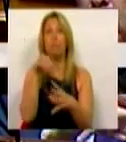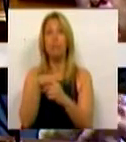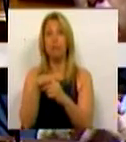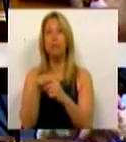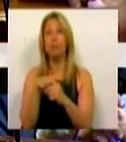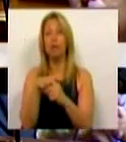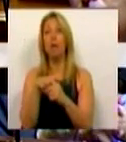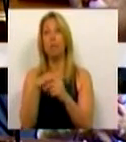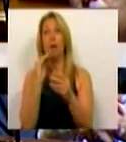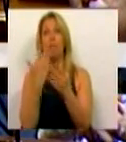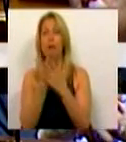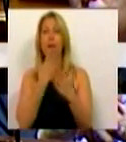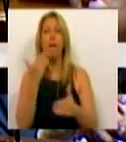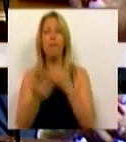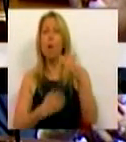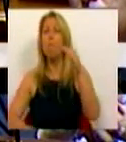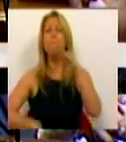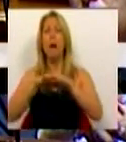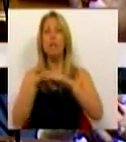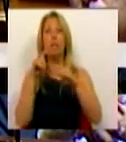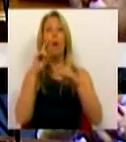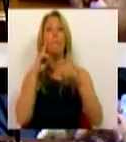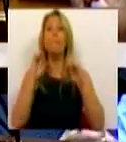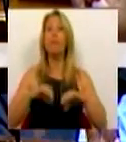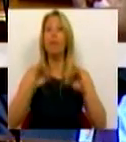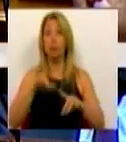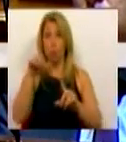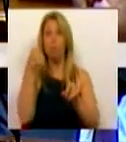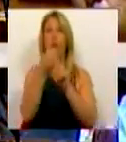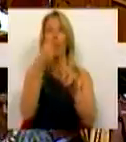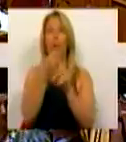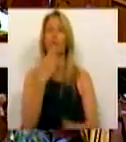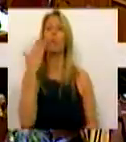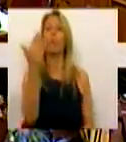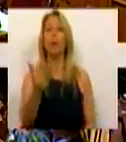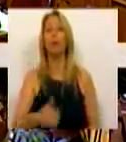eficácia máxima na sua prevenção e no seu combate. Muito obrigada. Obrigado.